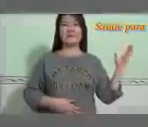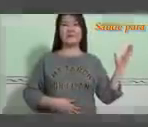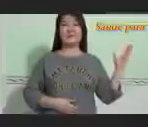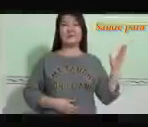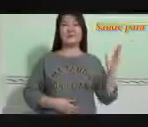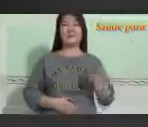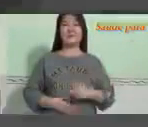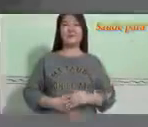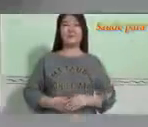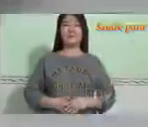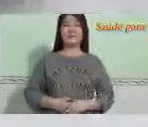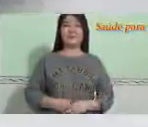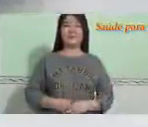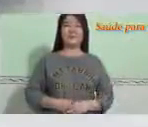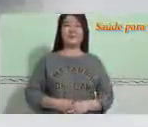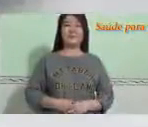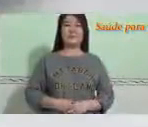disso, vírgula